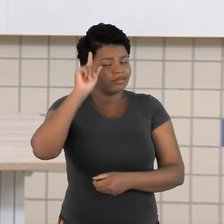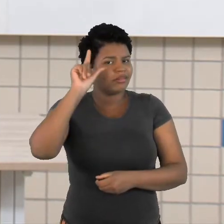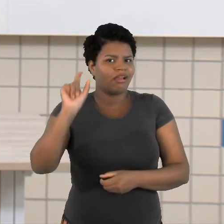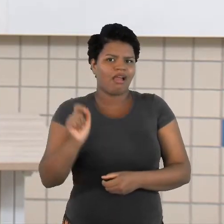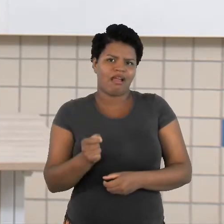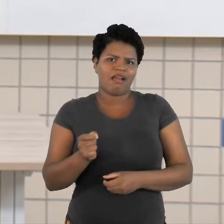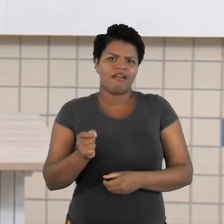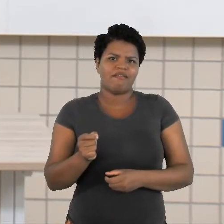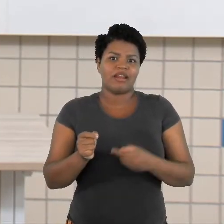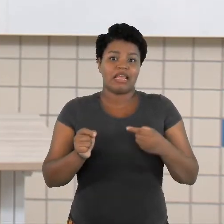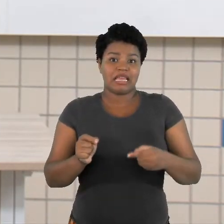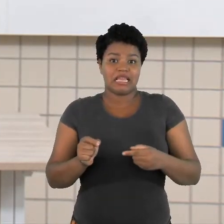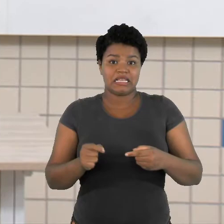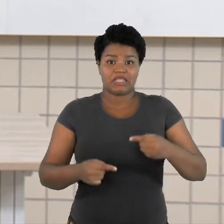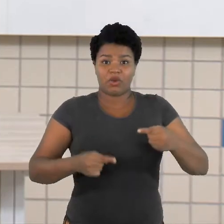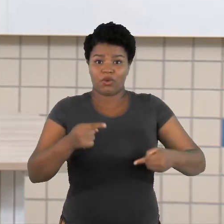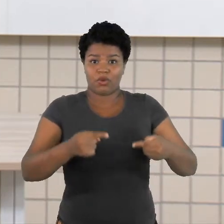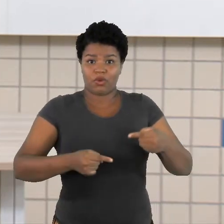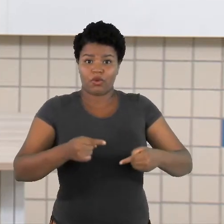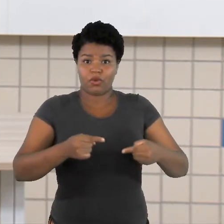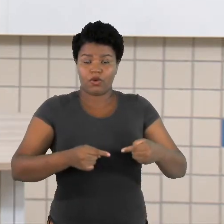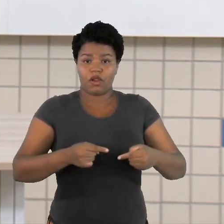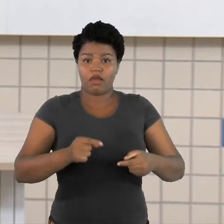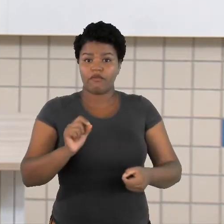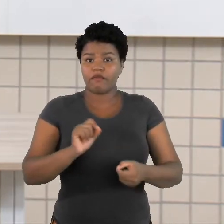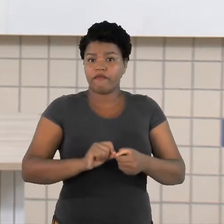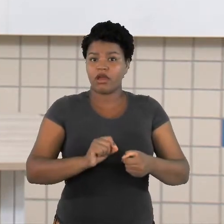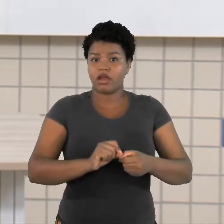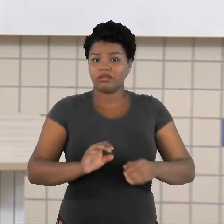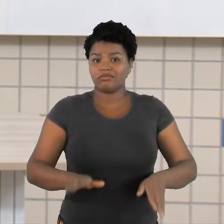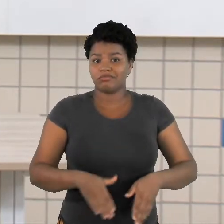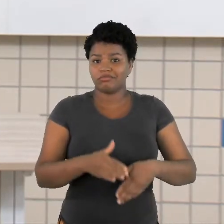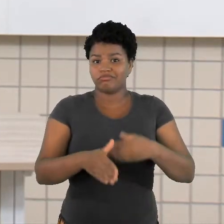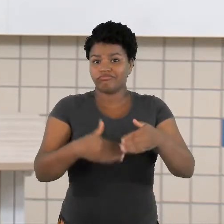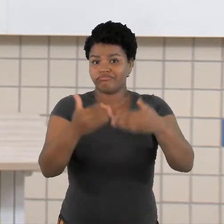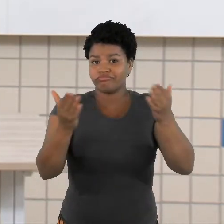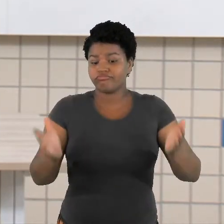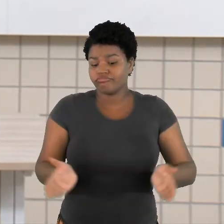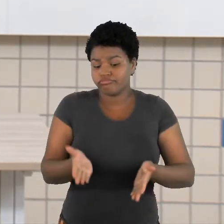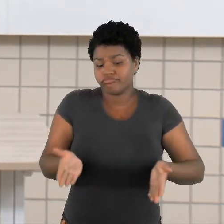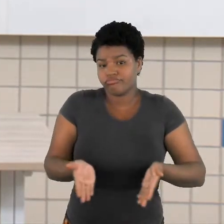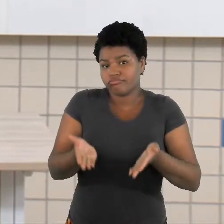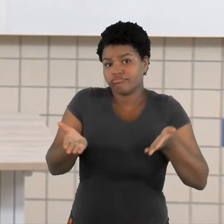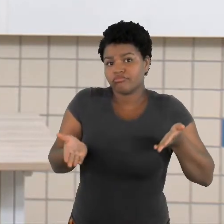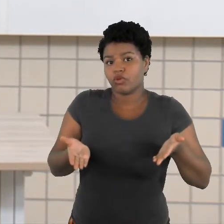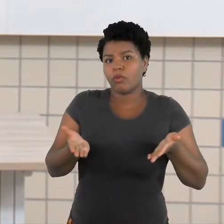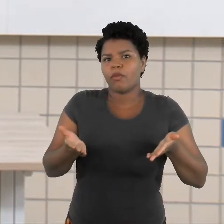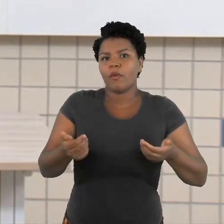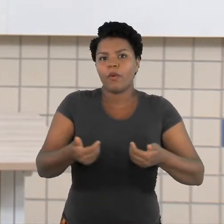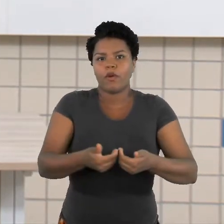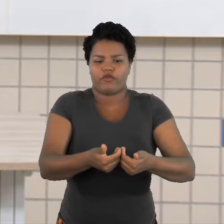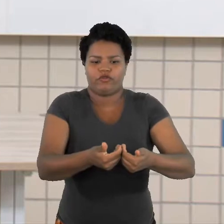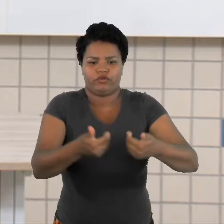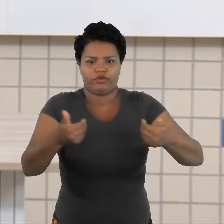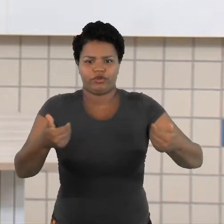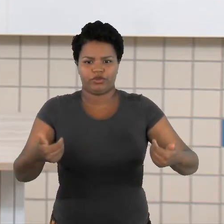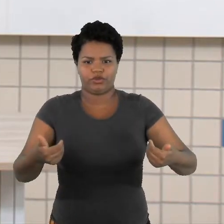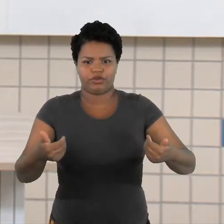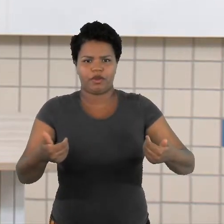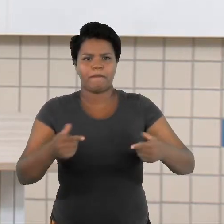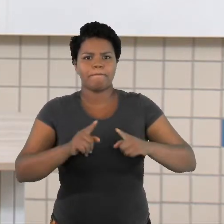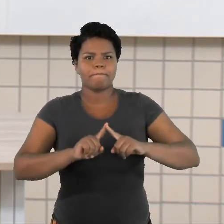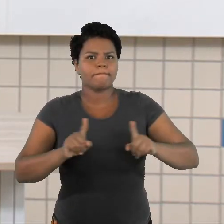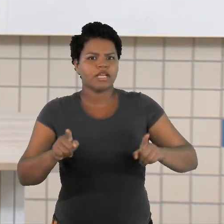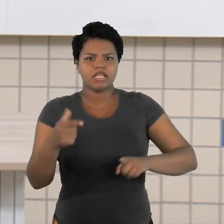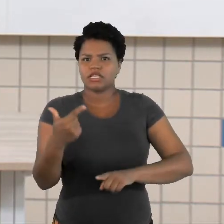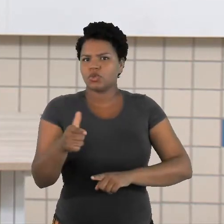esse conflito ele foi fomentado, ele acabou sendo estimulado pela divisão sem